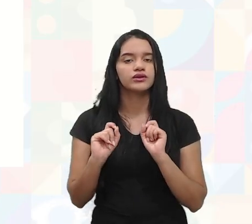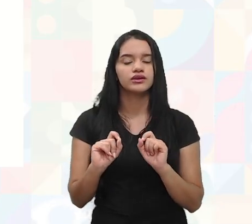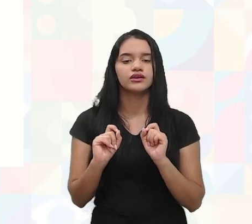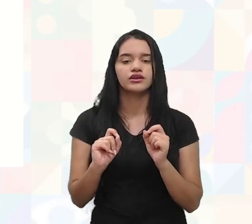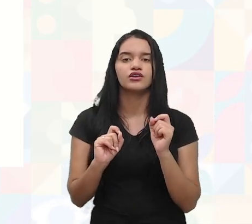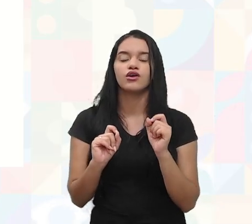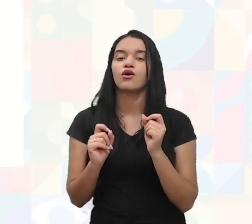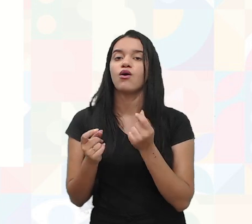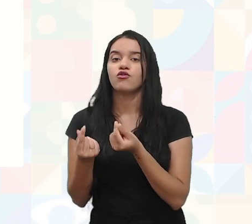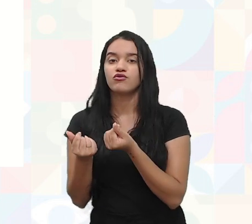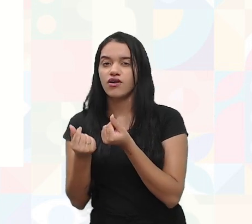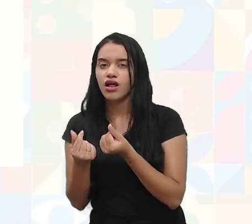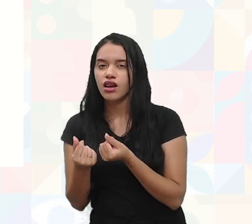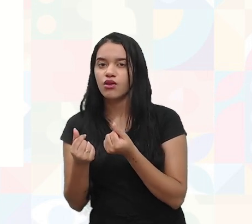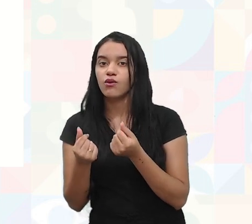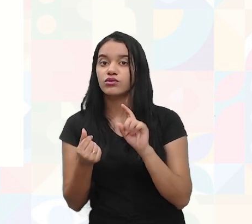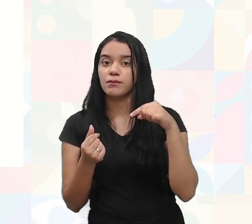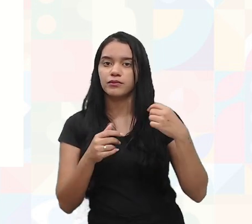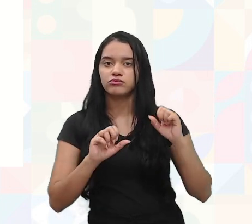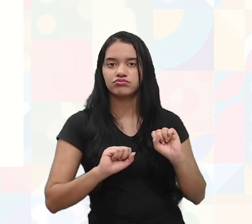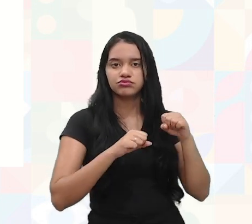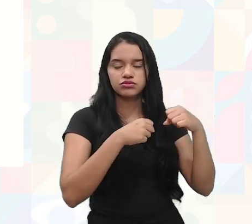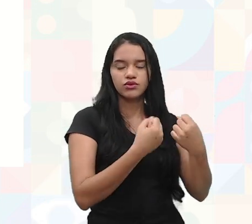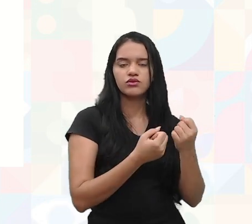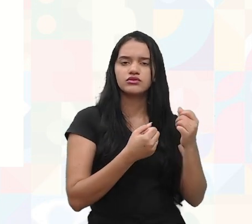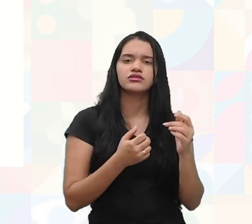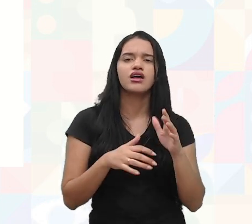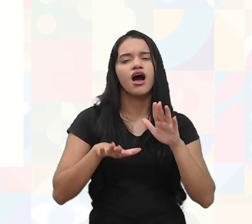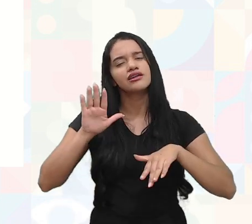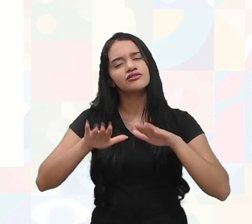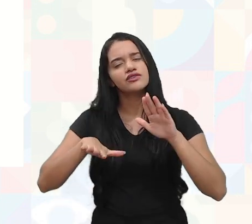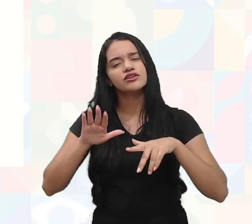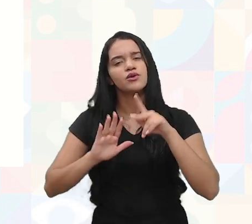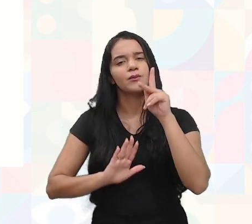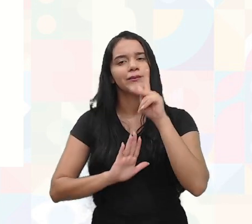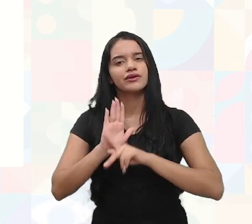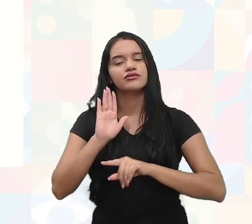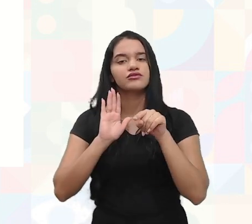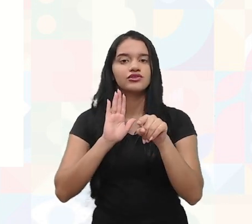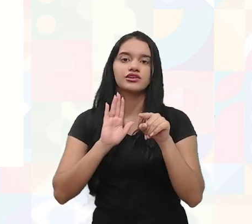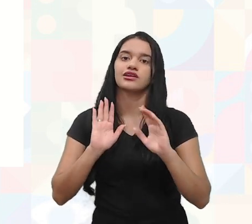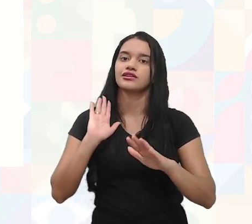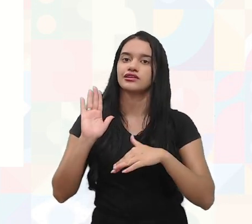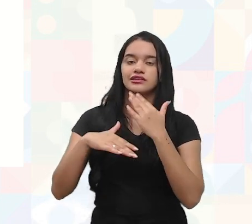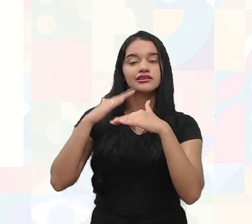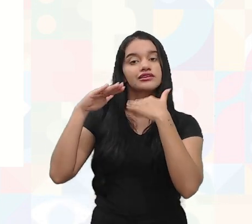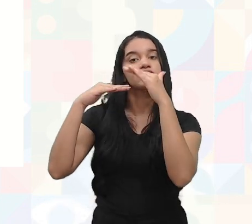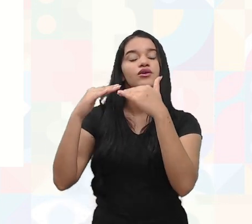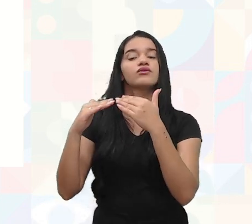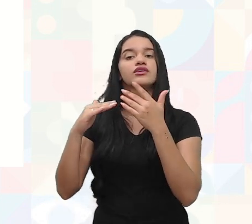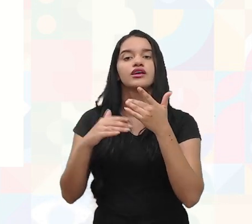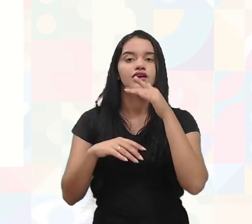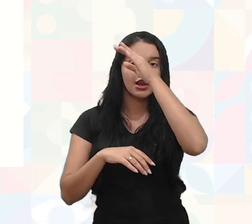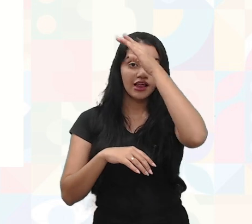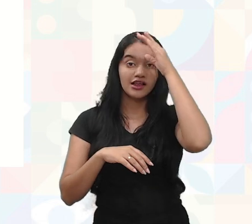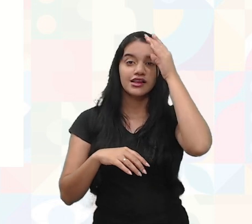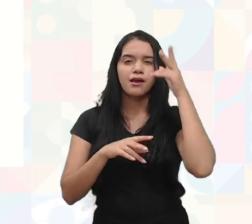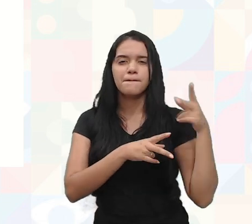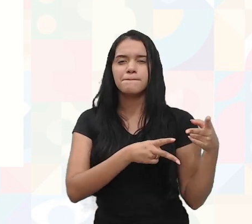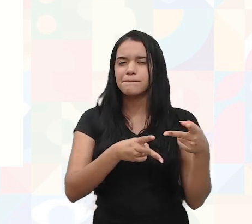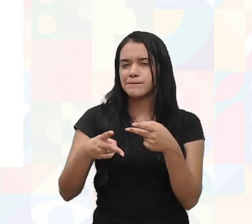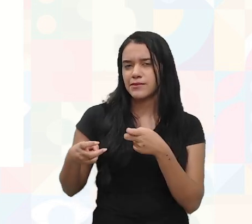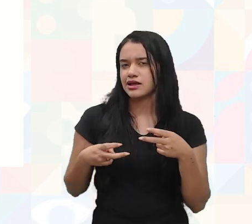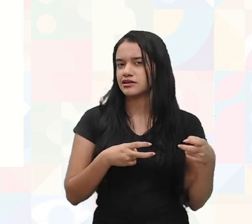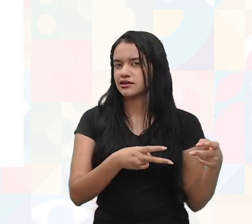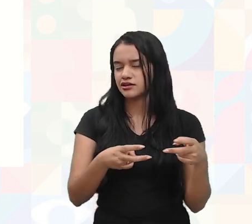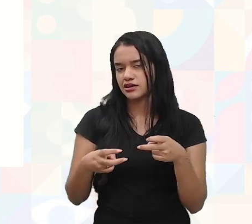versus o tempo e esforço. Então, às vezes, um projeto que você desenvolve, o cliente acaba percebendo